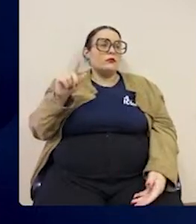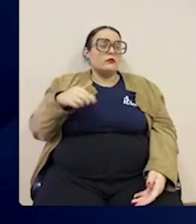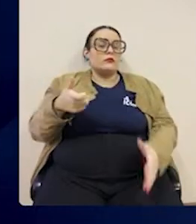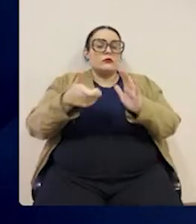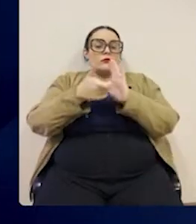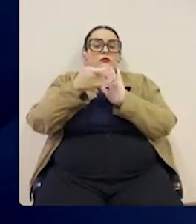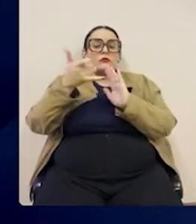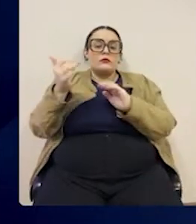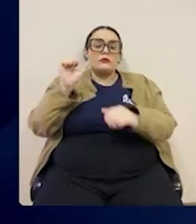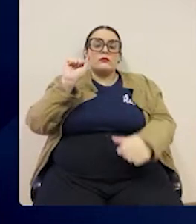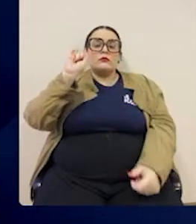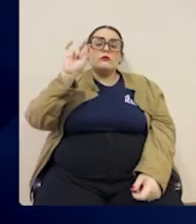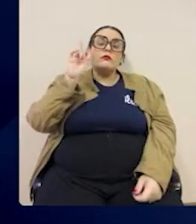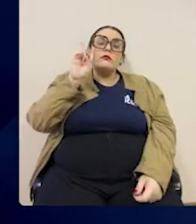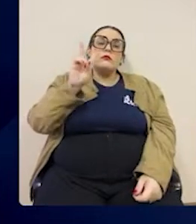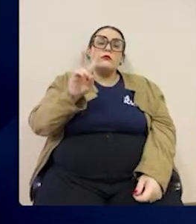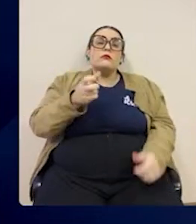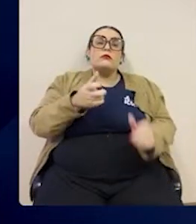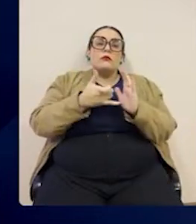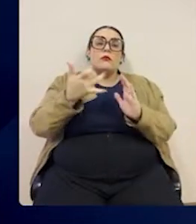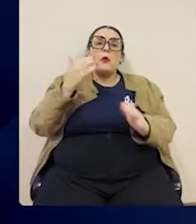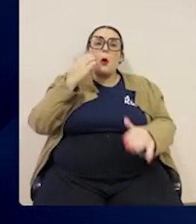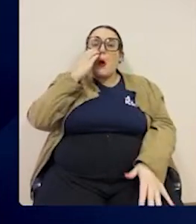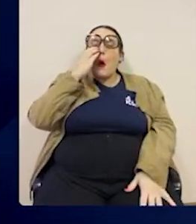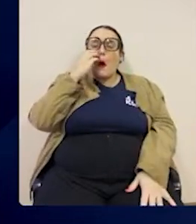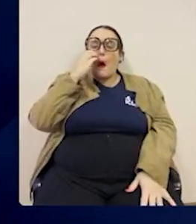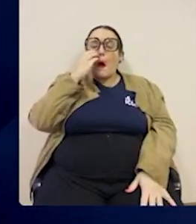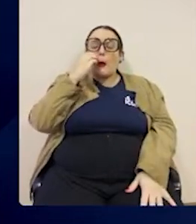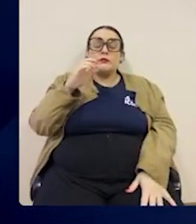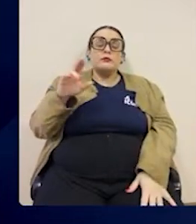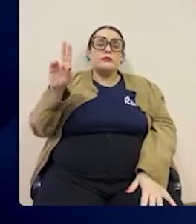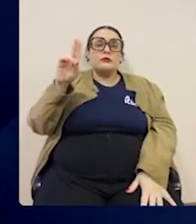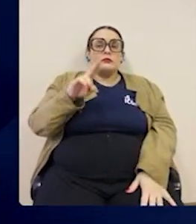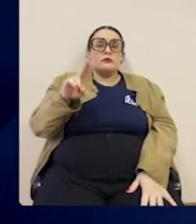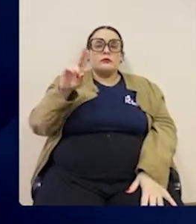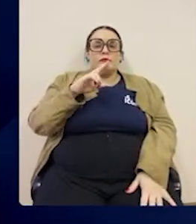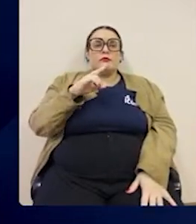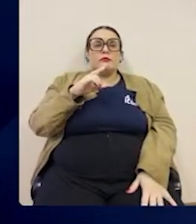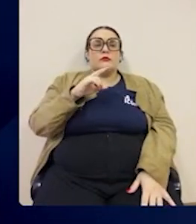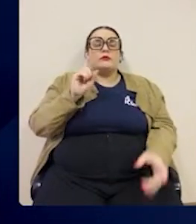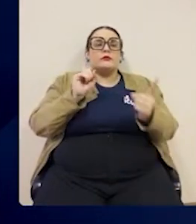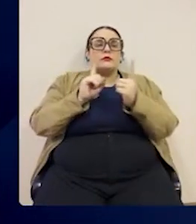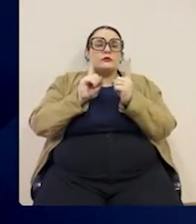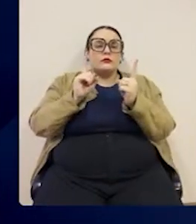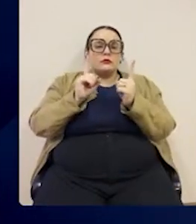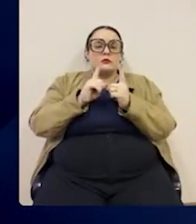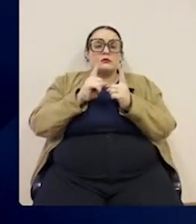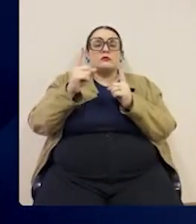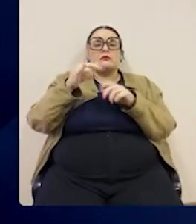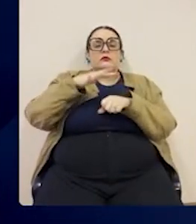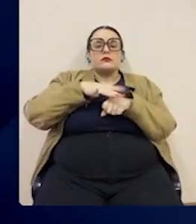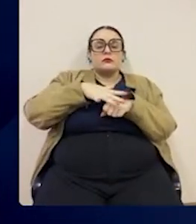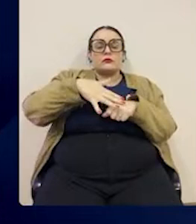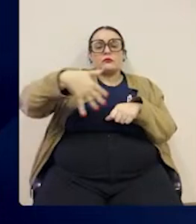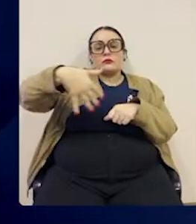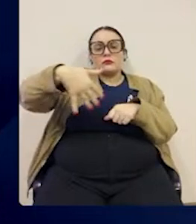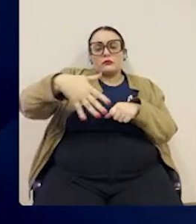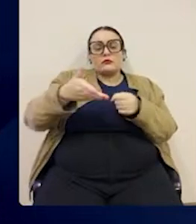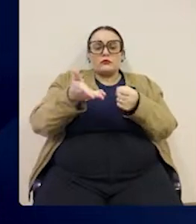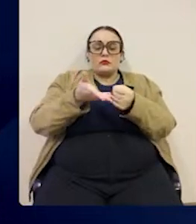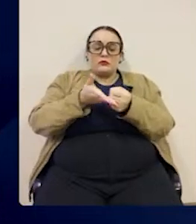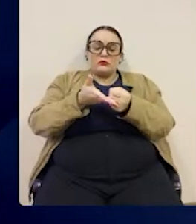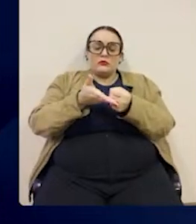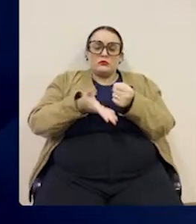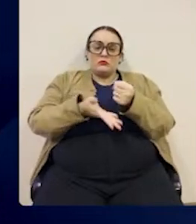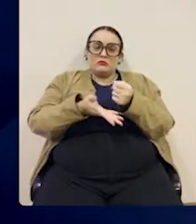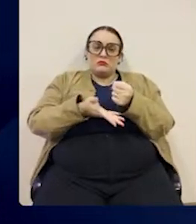o número de intervenções que os usuários, número de consultas que esses usuários com doença de Parkinson leve a moderada tiveram, era